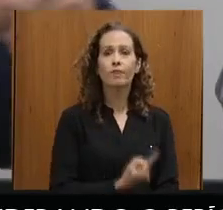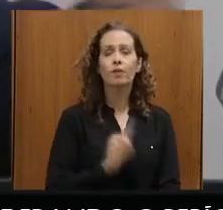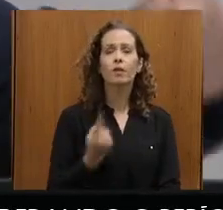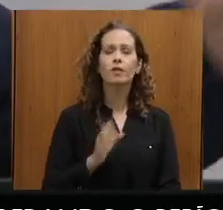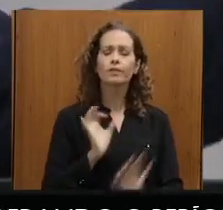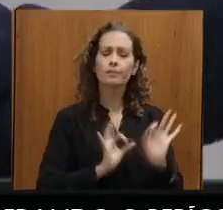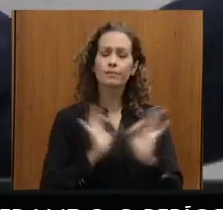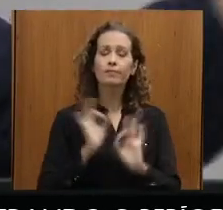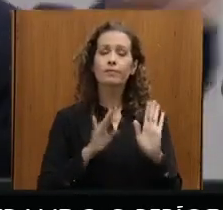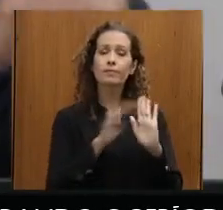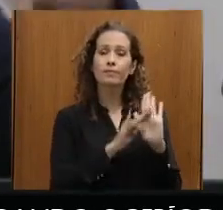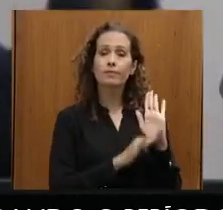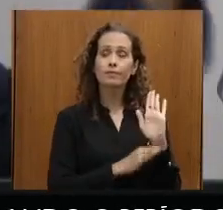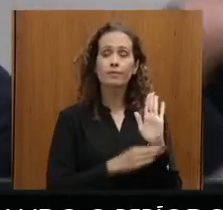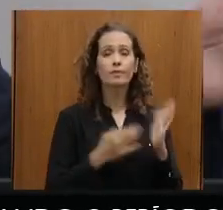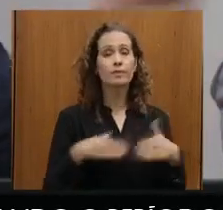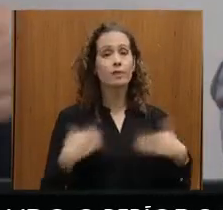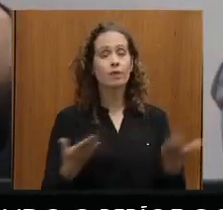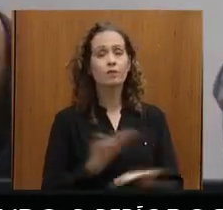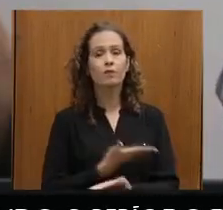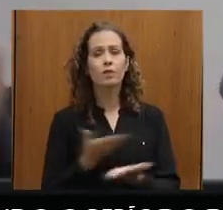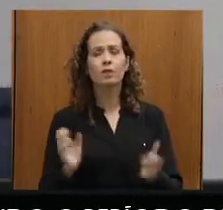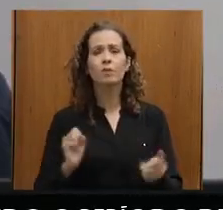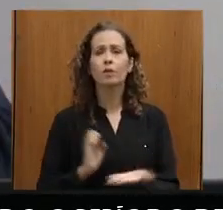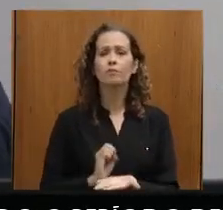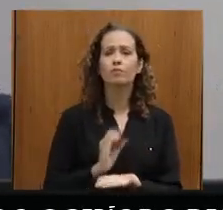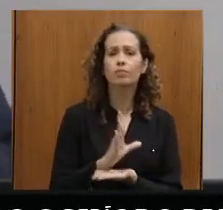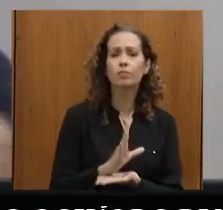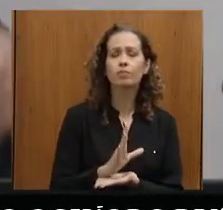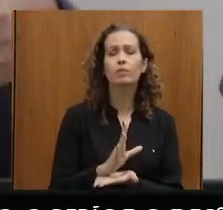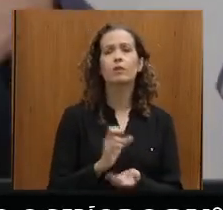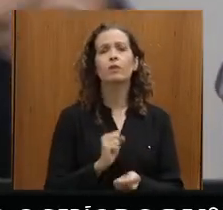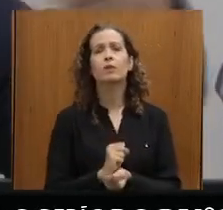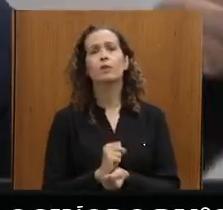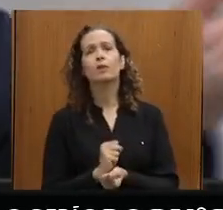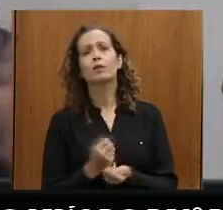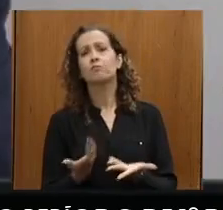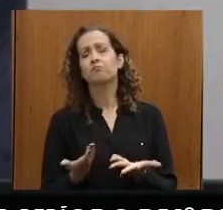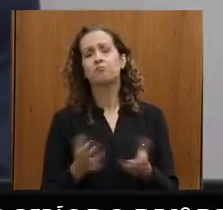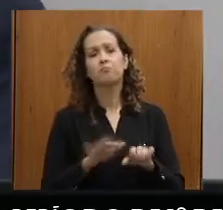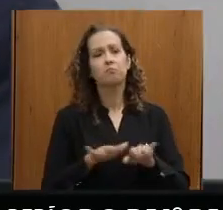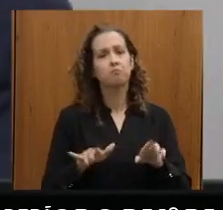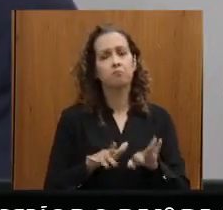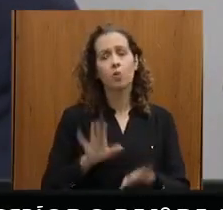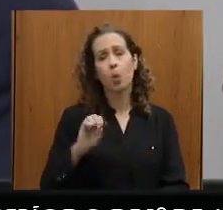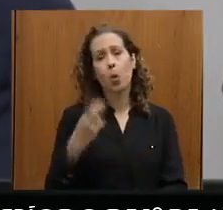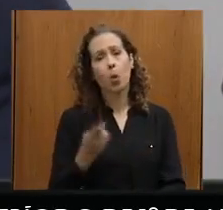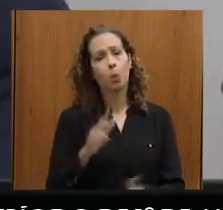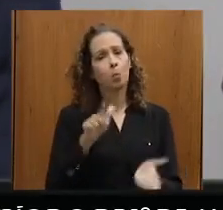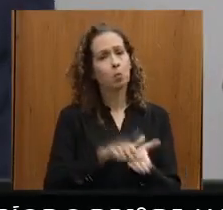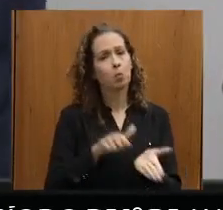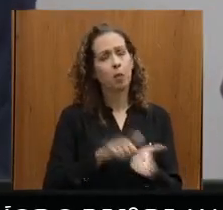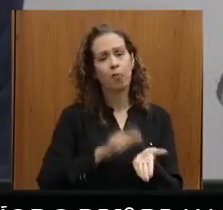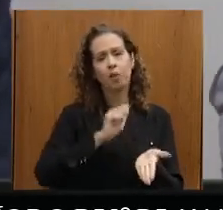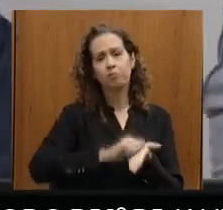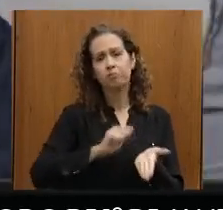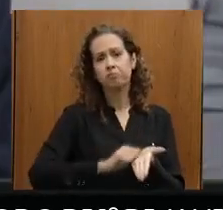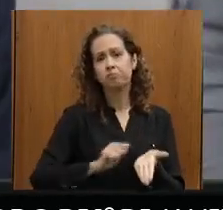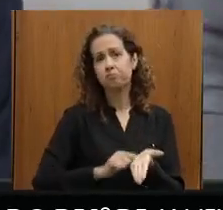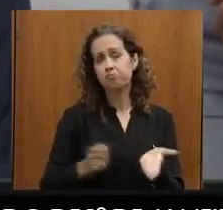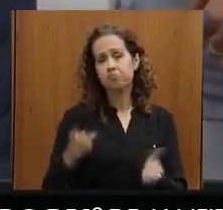vocês podem se dirigir, mandar mensagens ou eletrônicas ou por papel para os parlamentares que assim